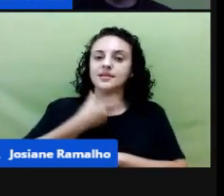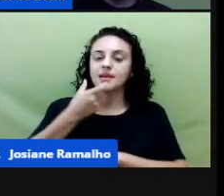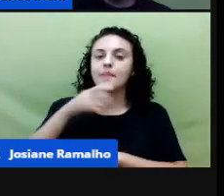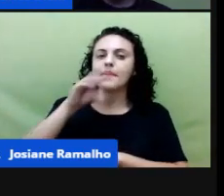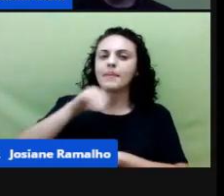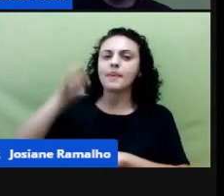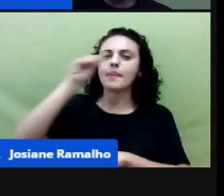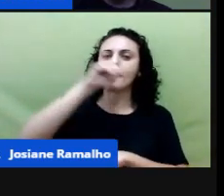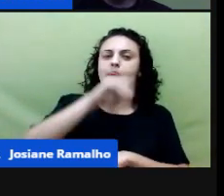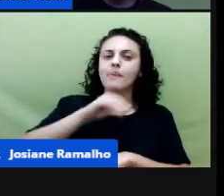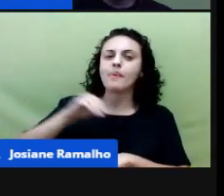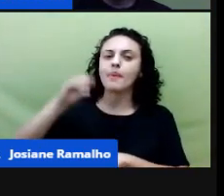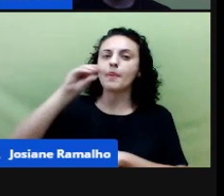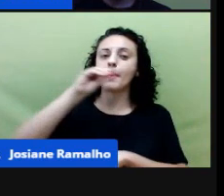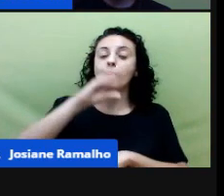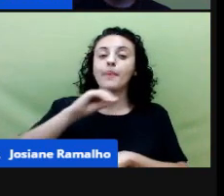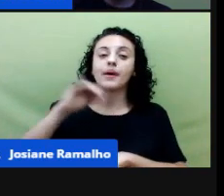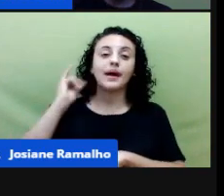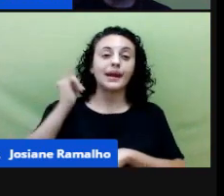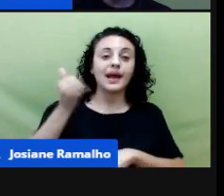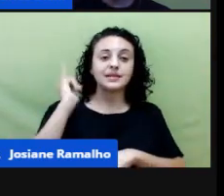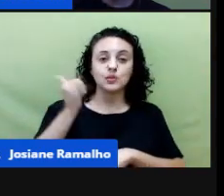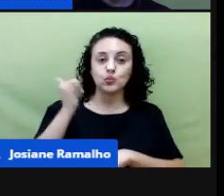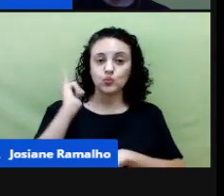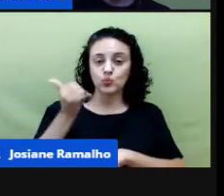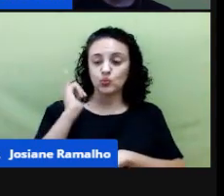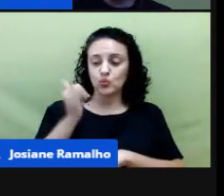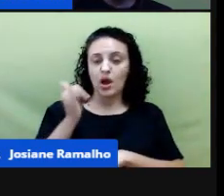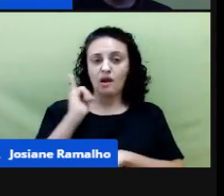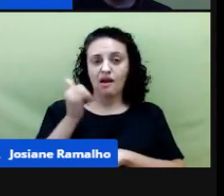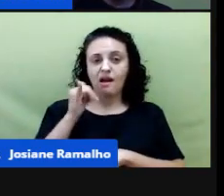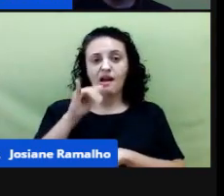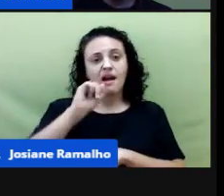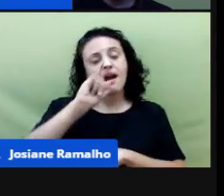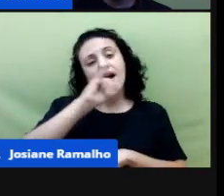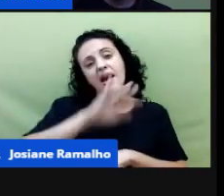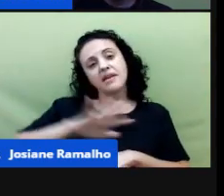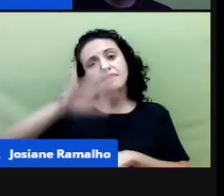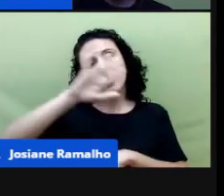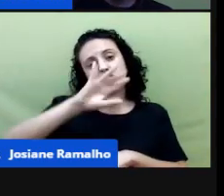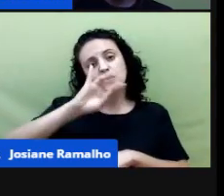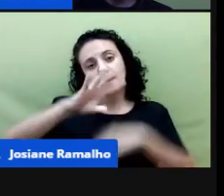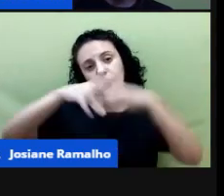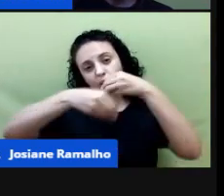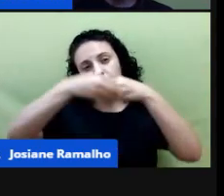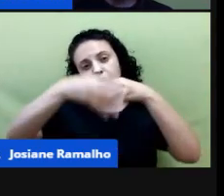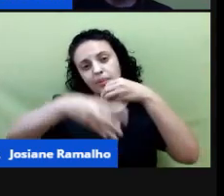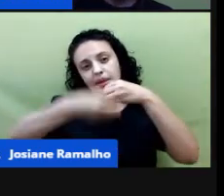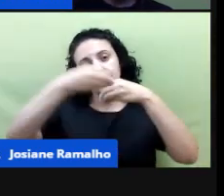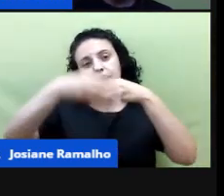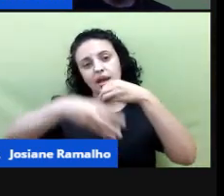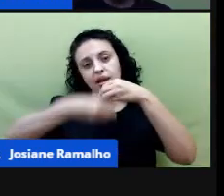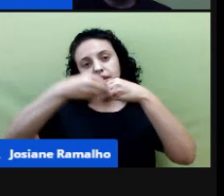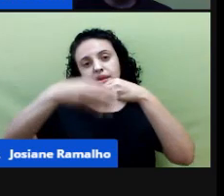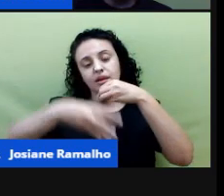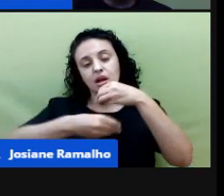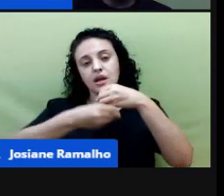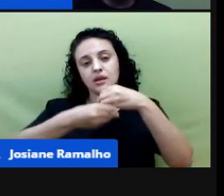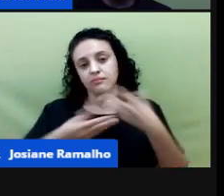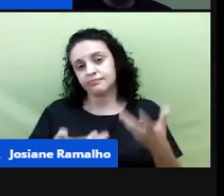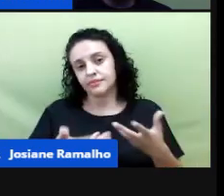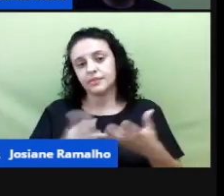confirmar aquilo que a narração está falando ou aquilo que o professor